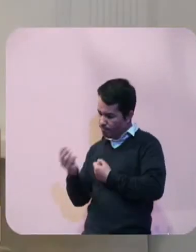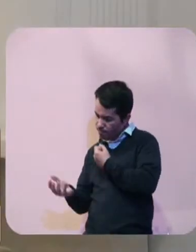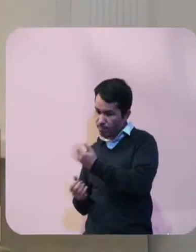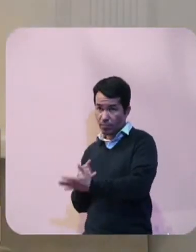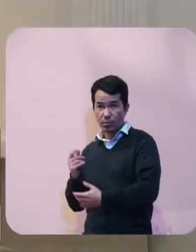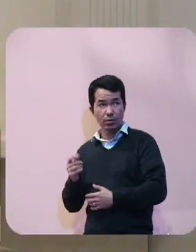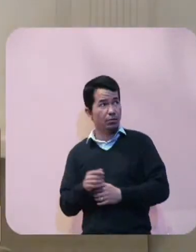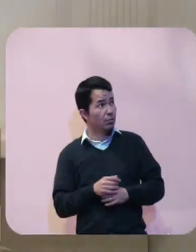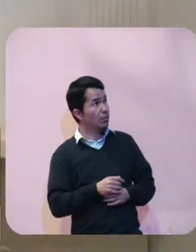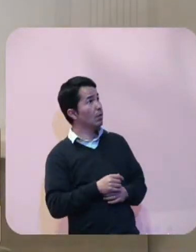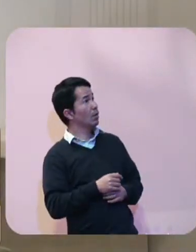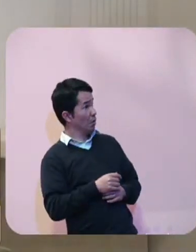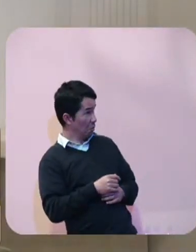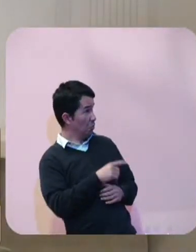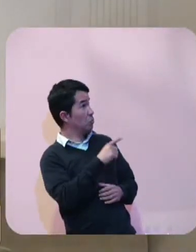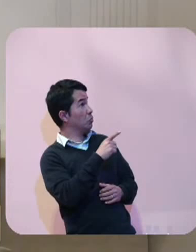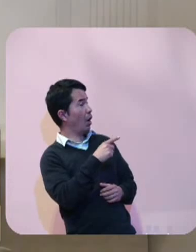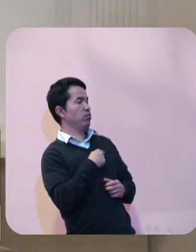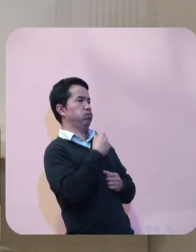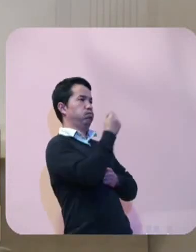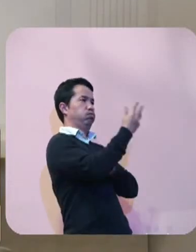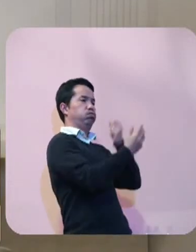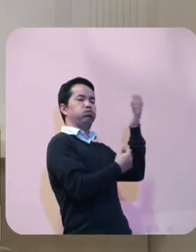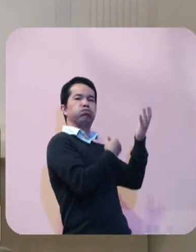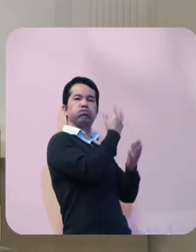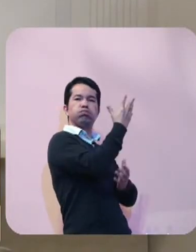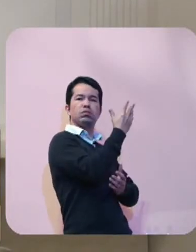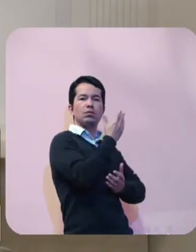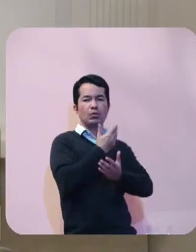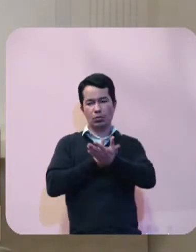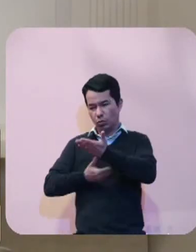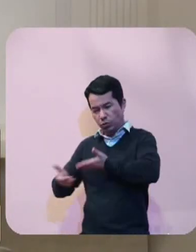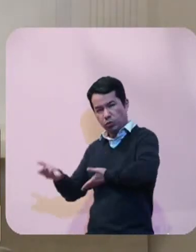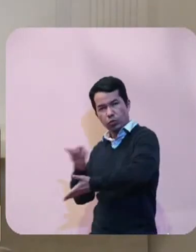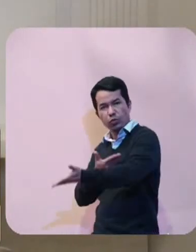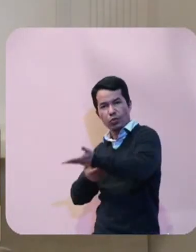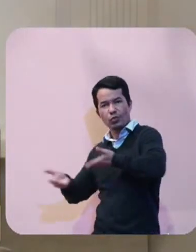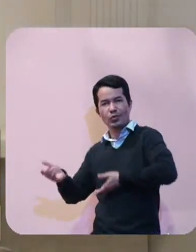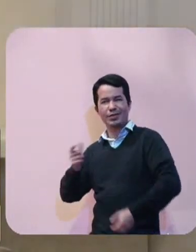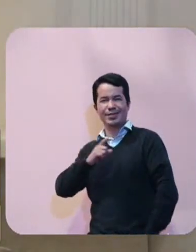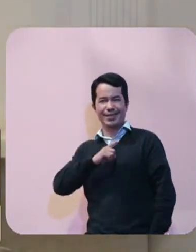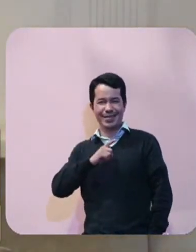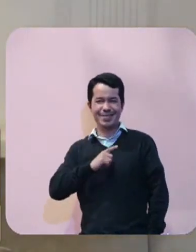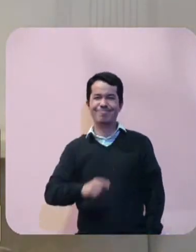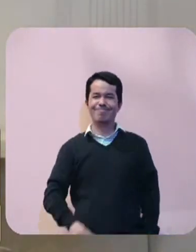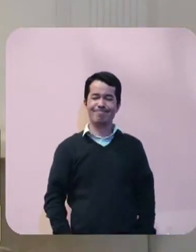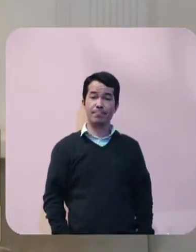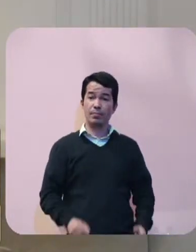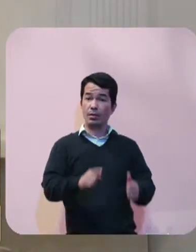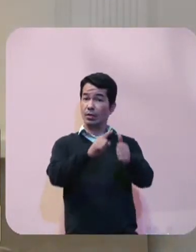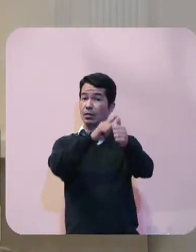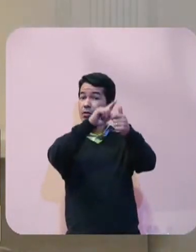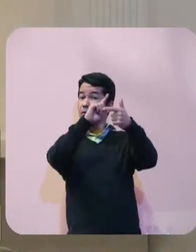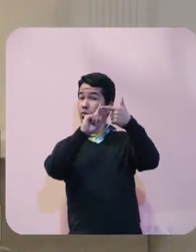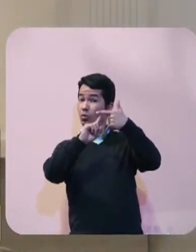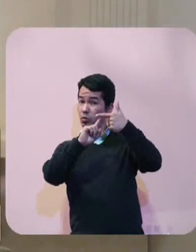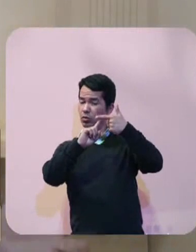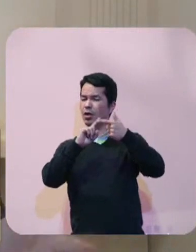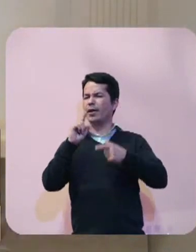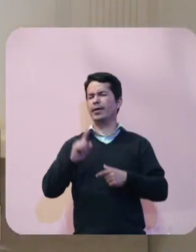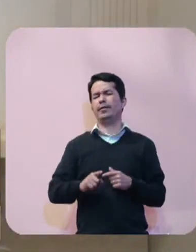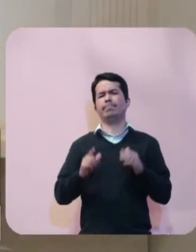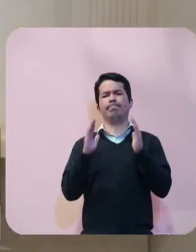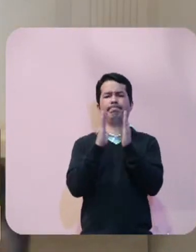deles. Mas uma segunda atitude que a Bíblia vai nos trazer é orar pelos nossos filhos, sabe?